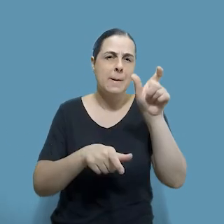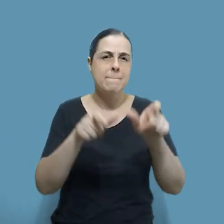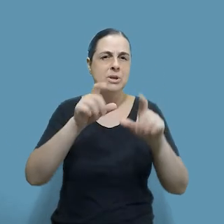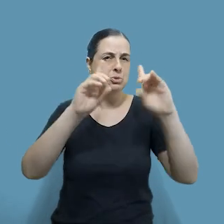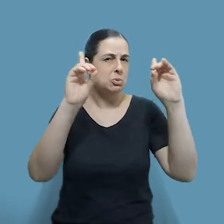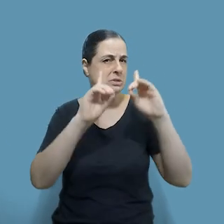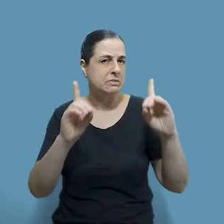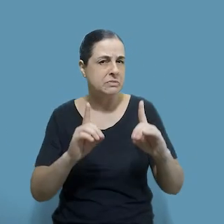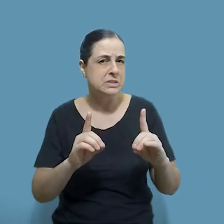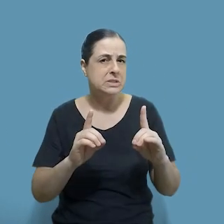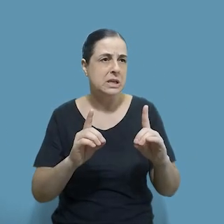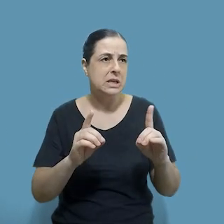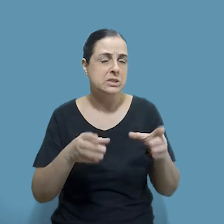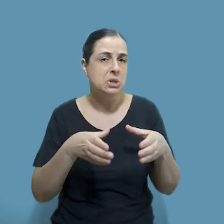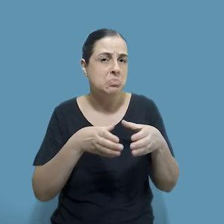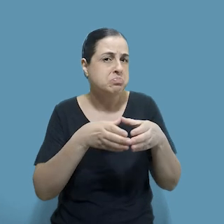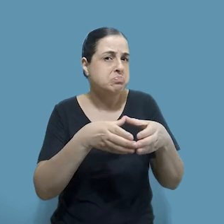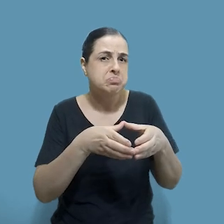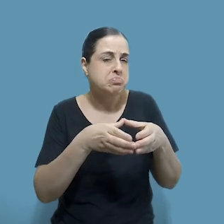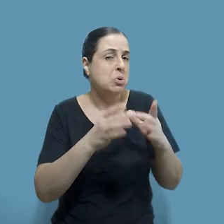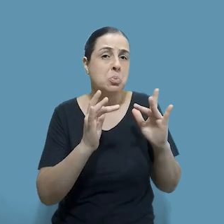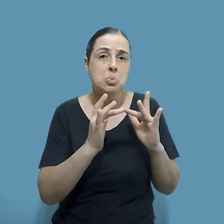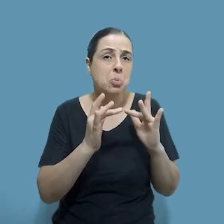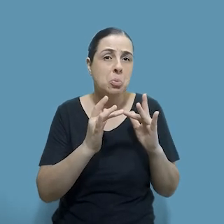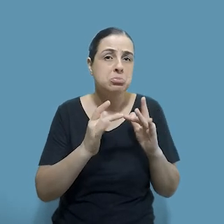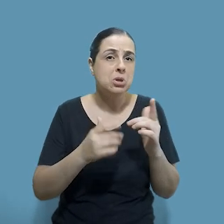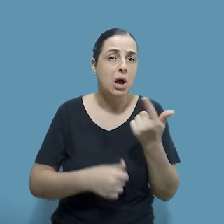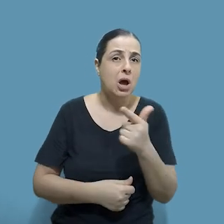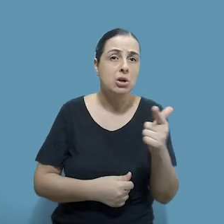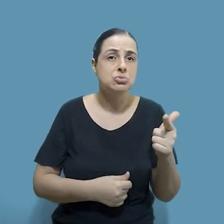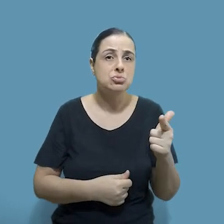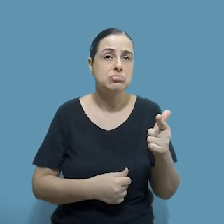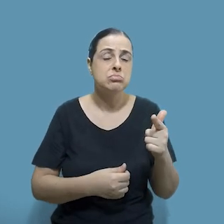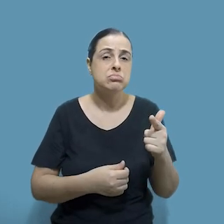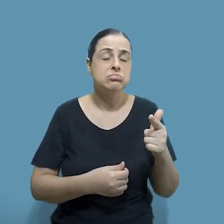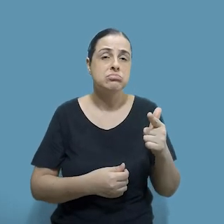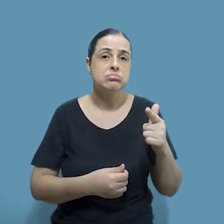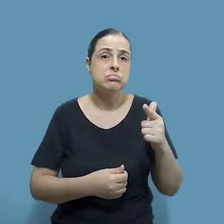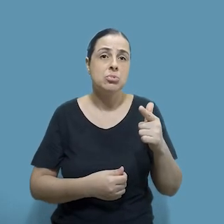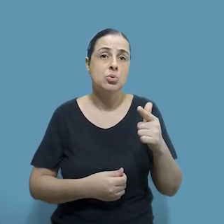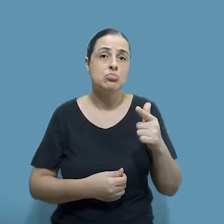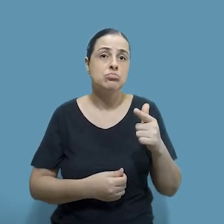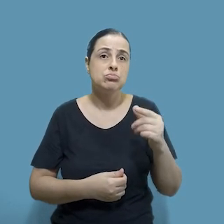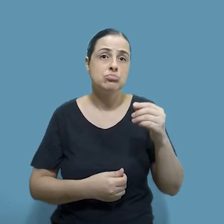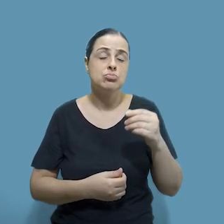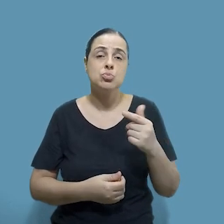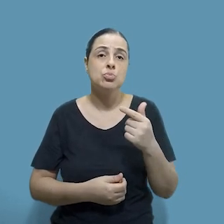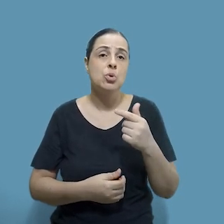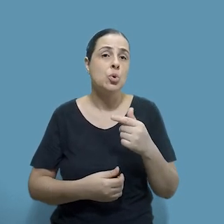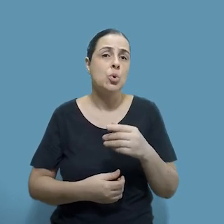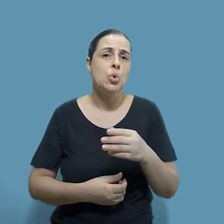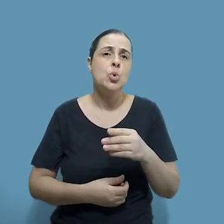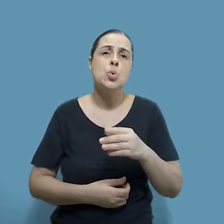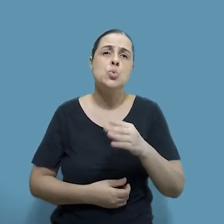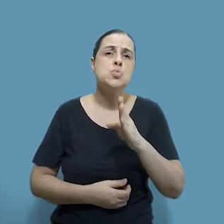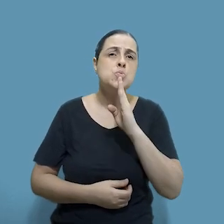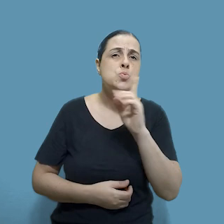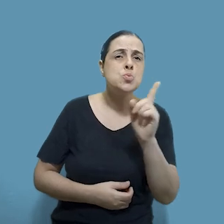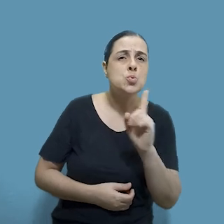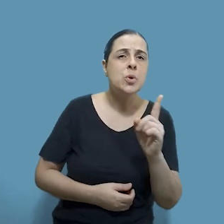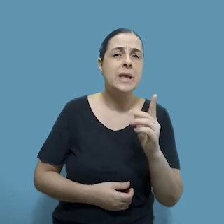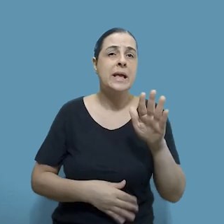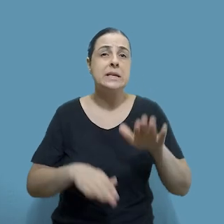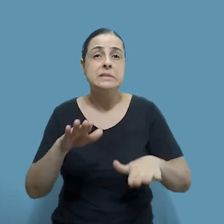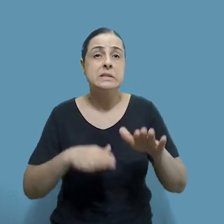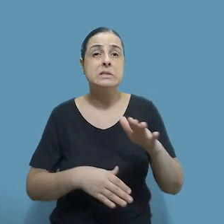pessoas com deficiência de modo geral, então tem realmente um desconhecimento, e aí por ter o desconhecimento fica com medo para não